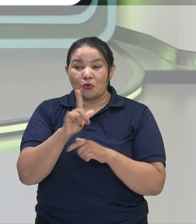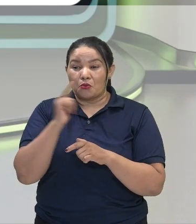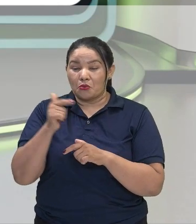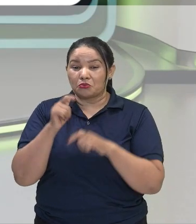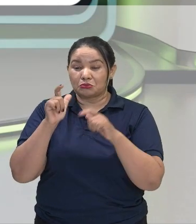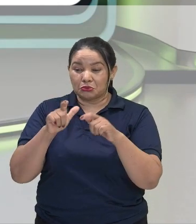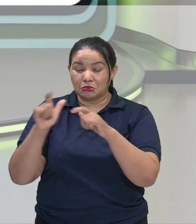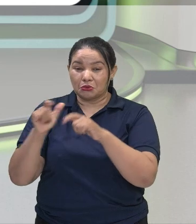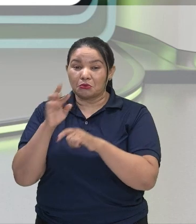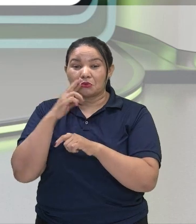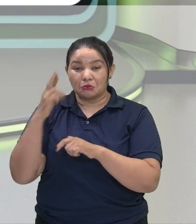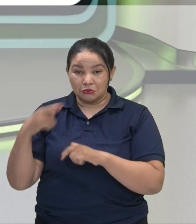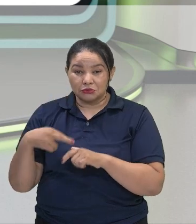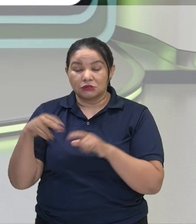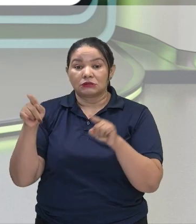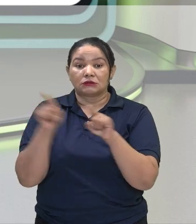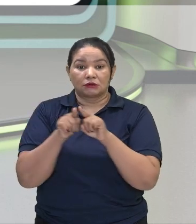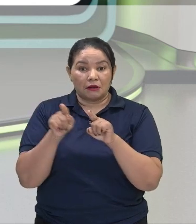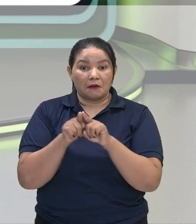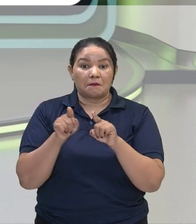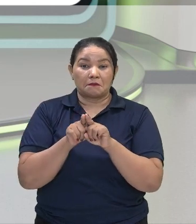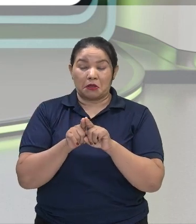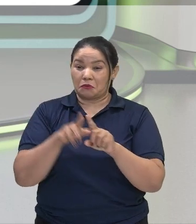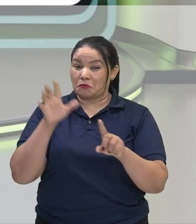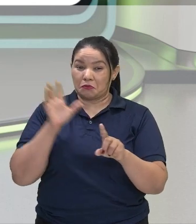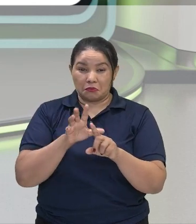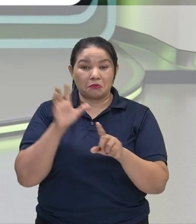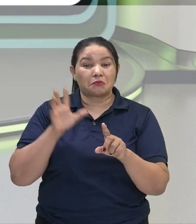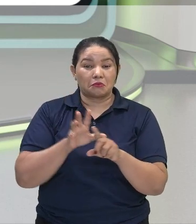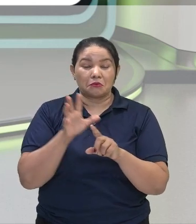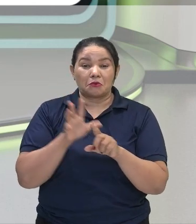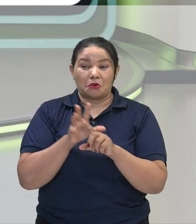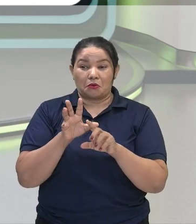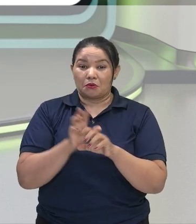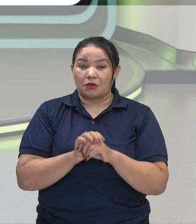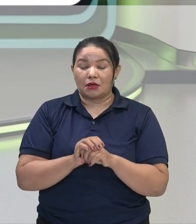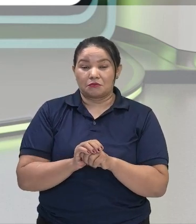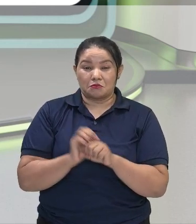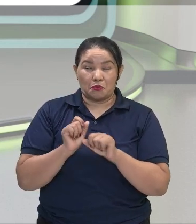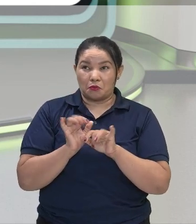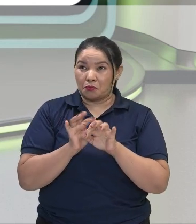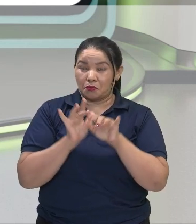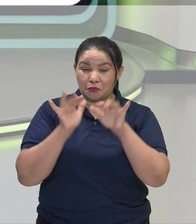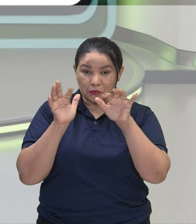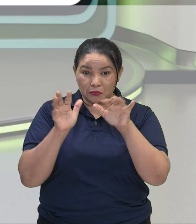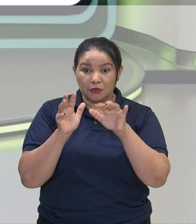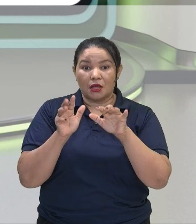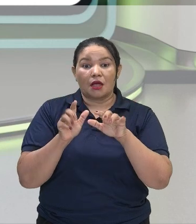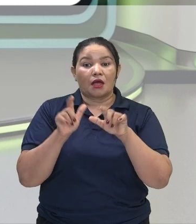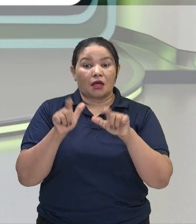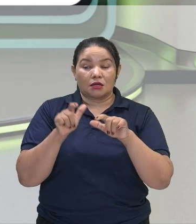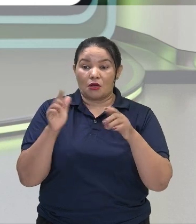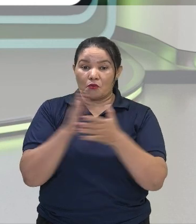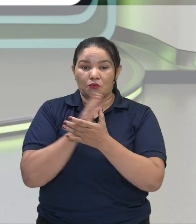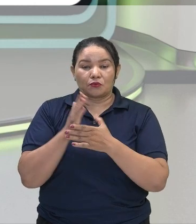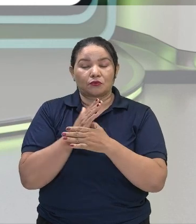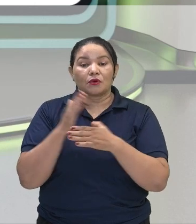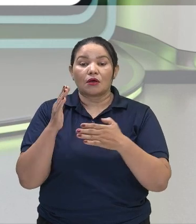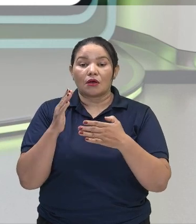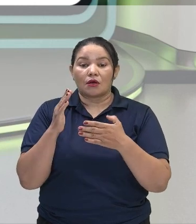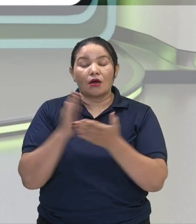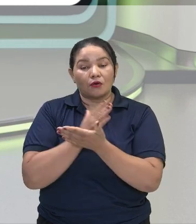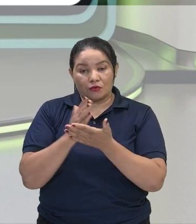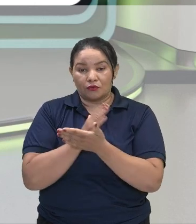foram atingidos também por essa nuvem, né, radioativa que alcançou aí diversas cidades. E essas